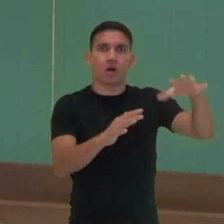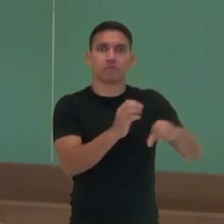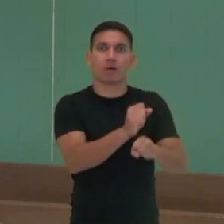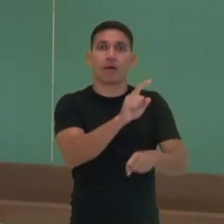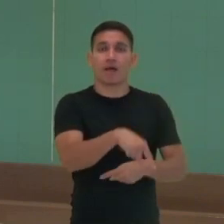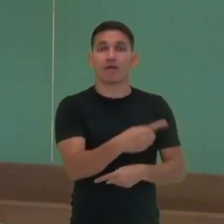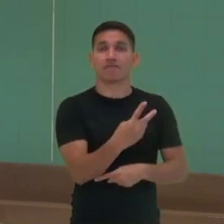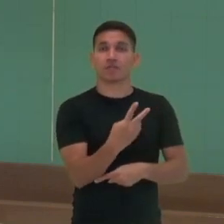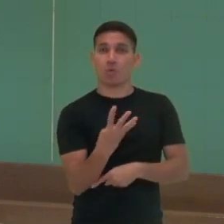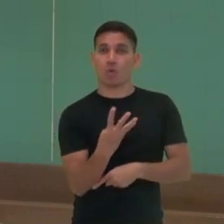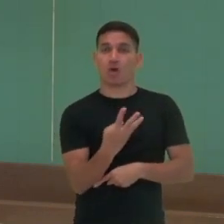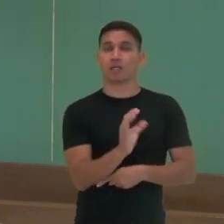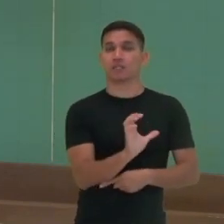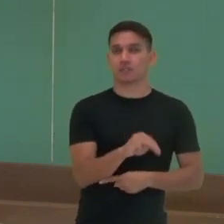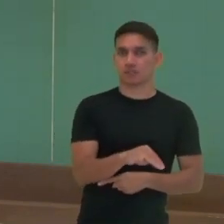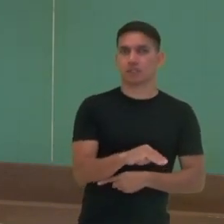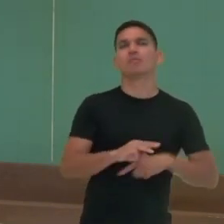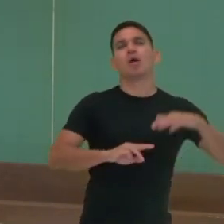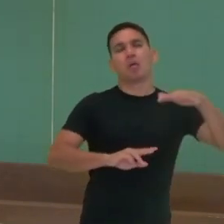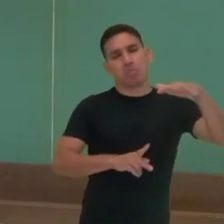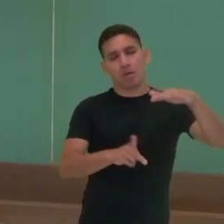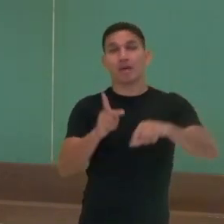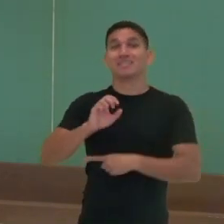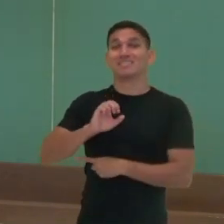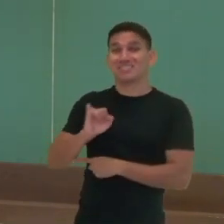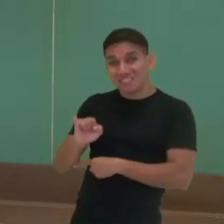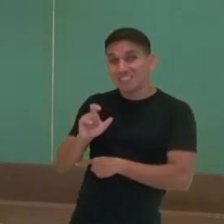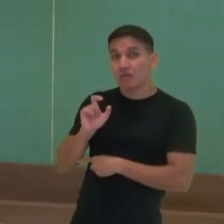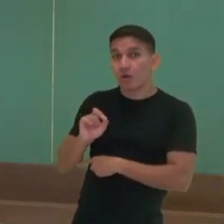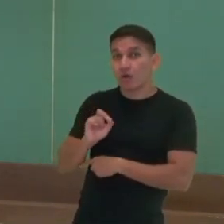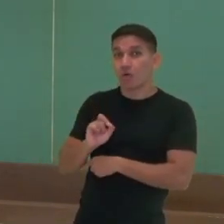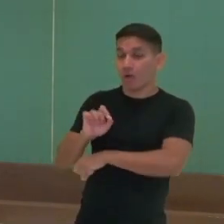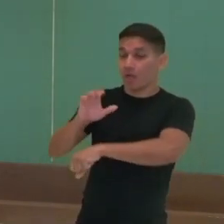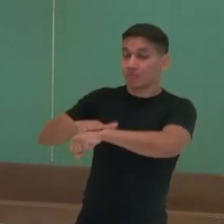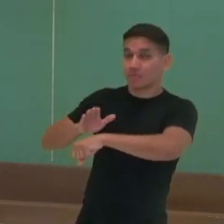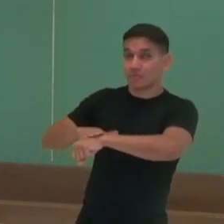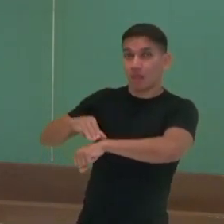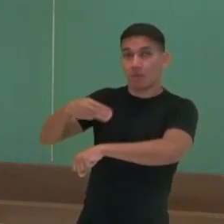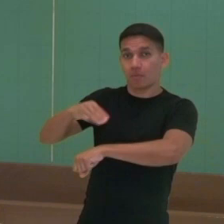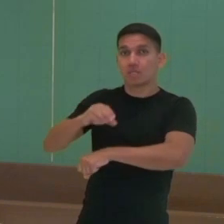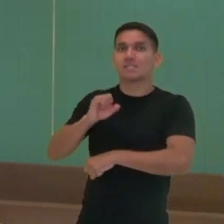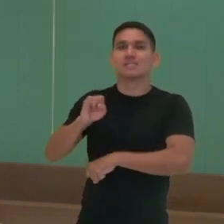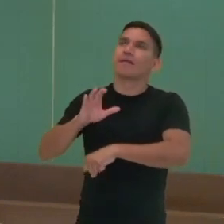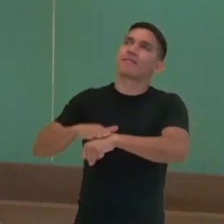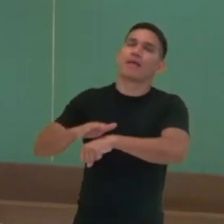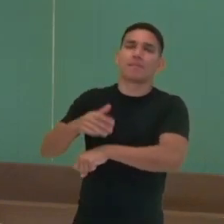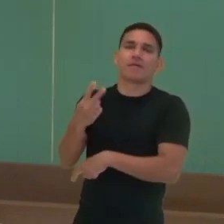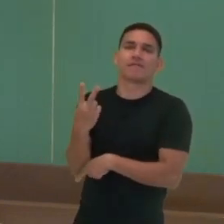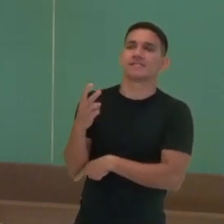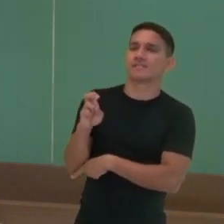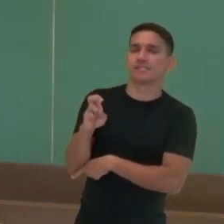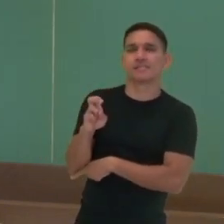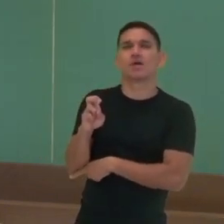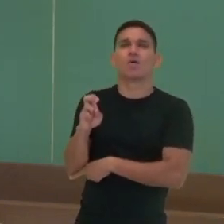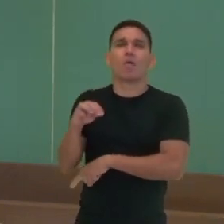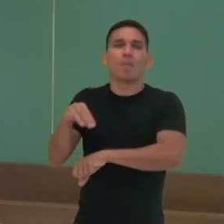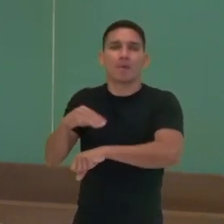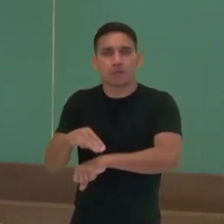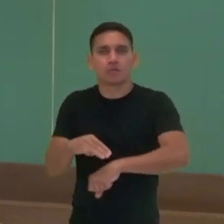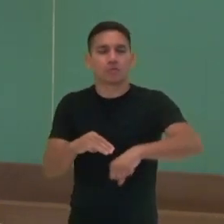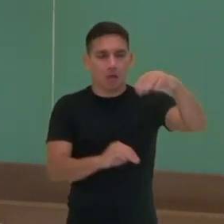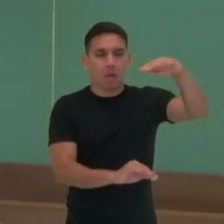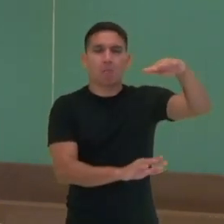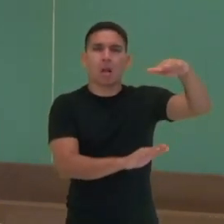centímetros. E assim por diante. Se eu aumentar o tempo em minutos, se o tempo for 25 minutos, a altura passa a ser